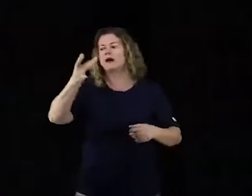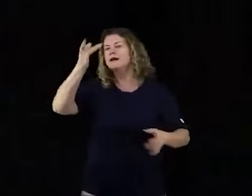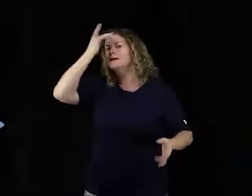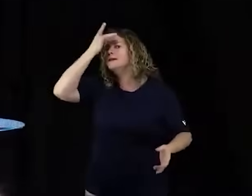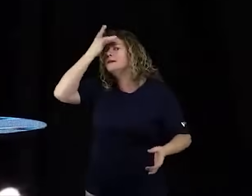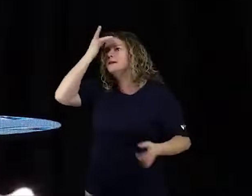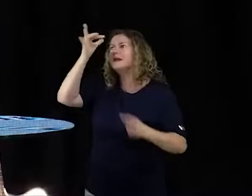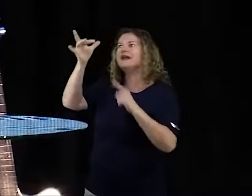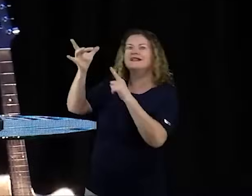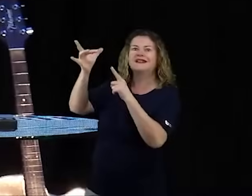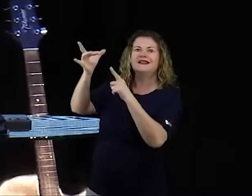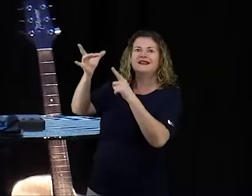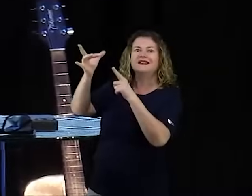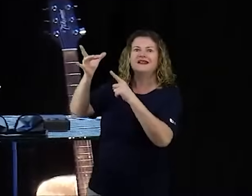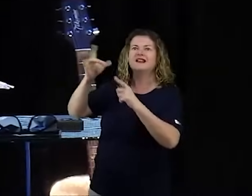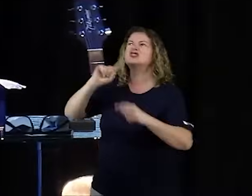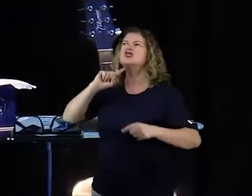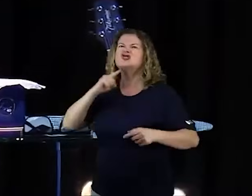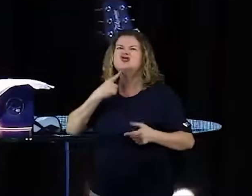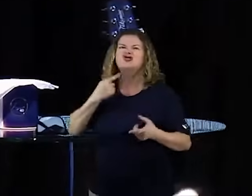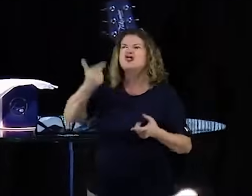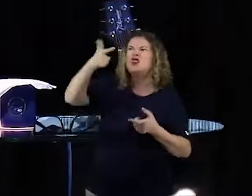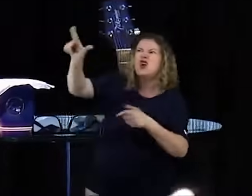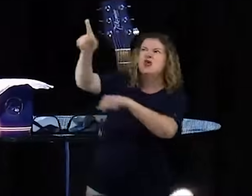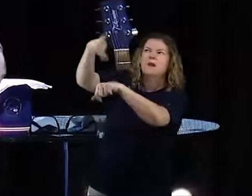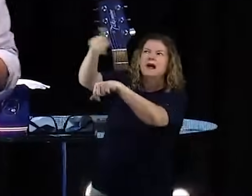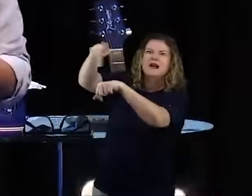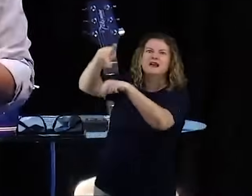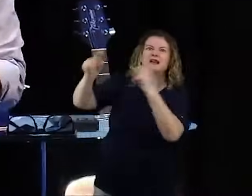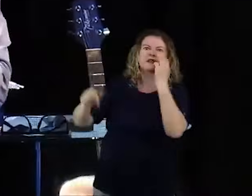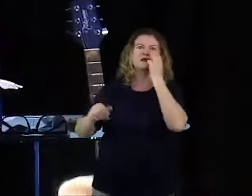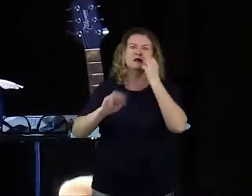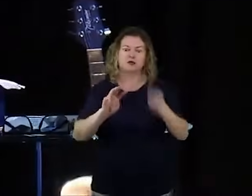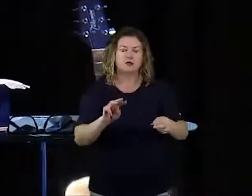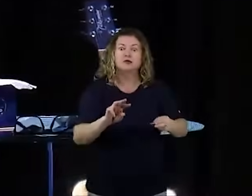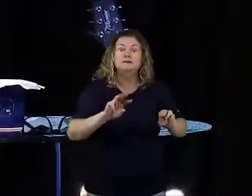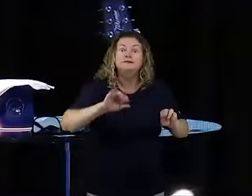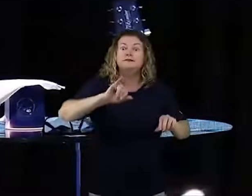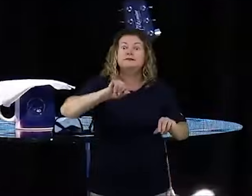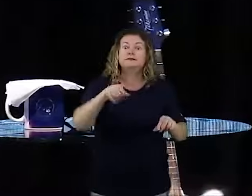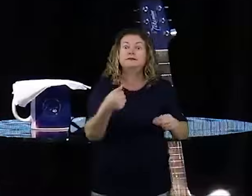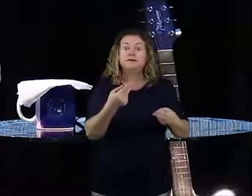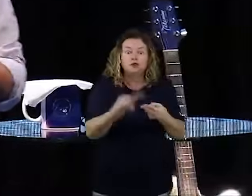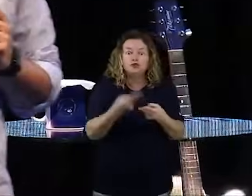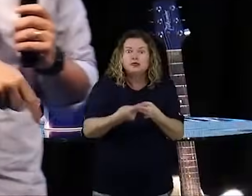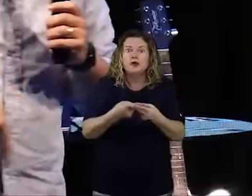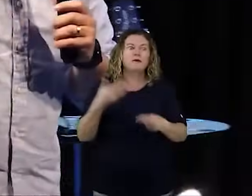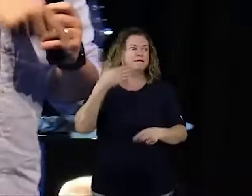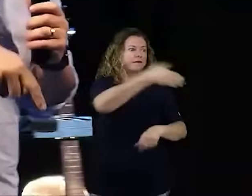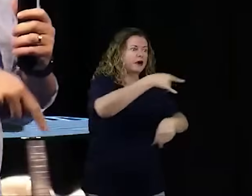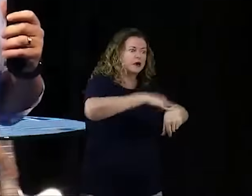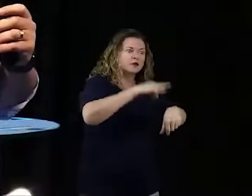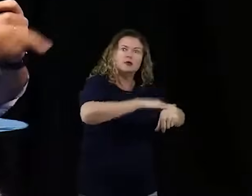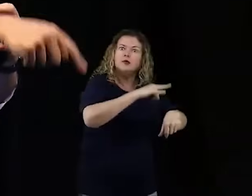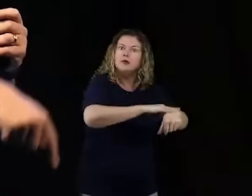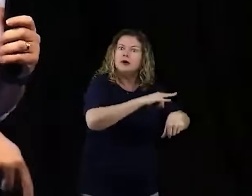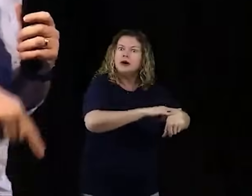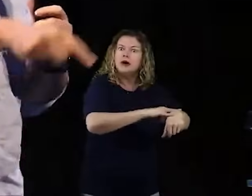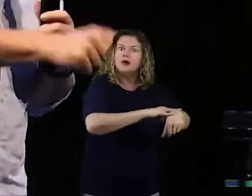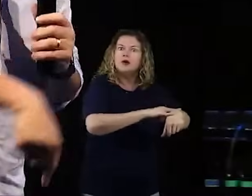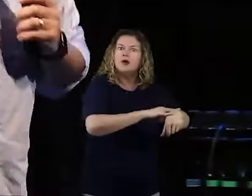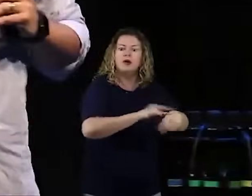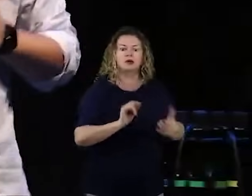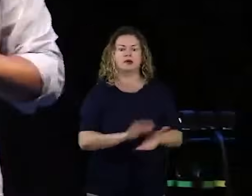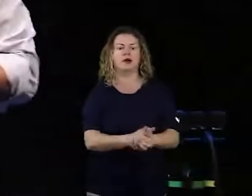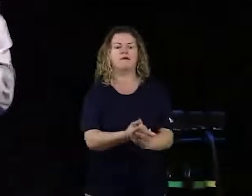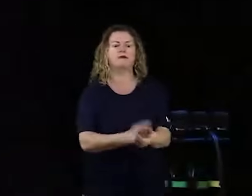genitália O Judeu Ele lava a mão antes de tocar a genitália quando vai no banheiro nós ocidentais lavamos depois de